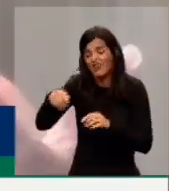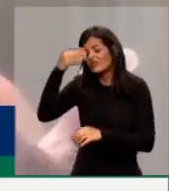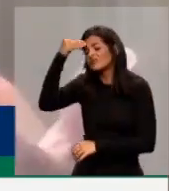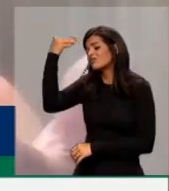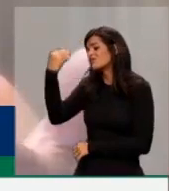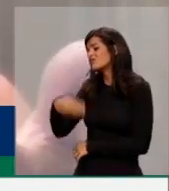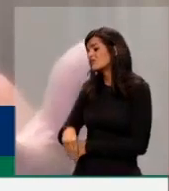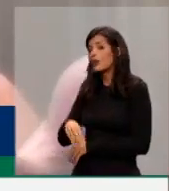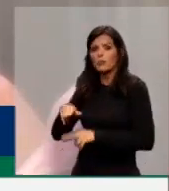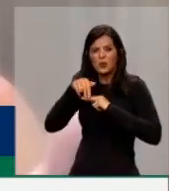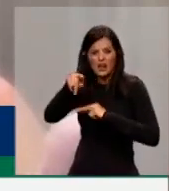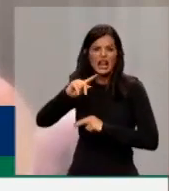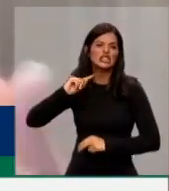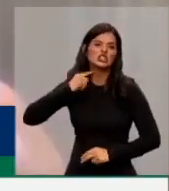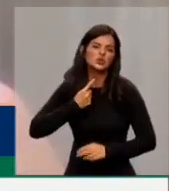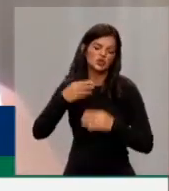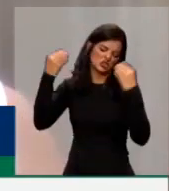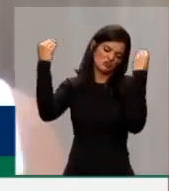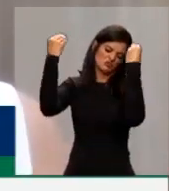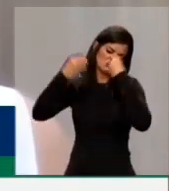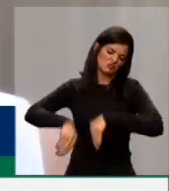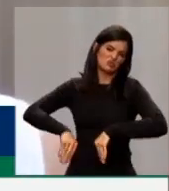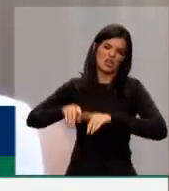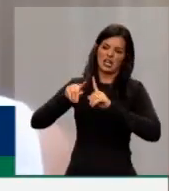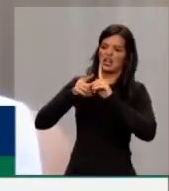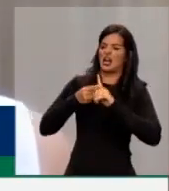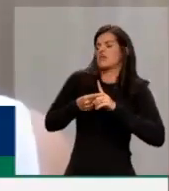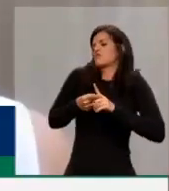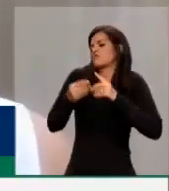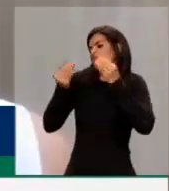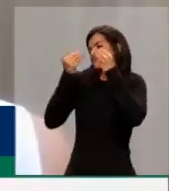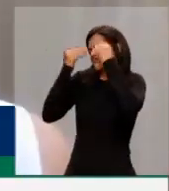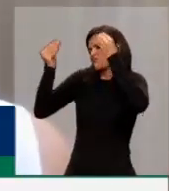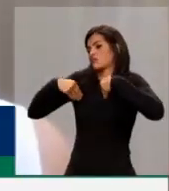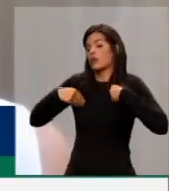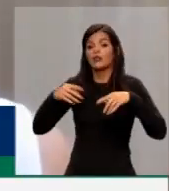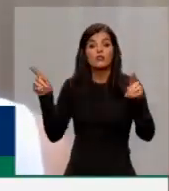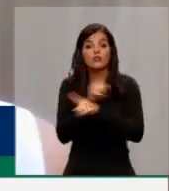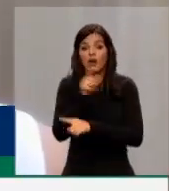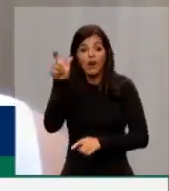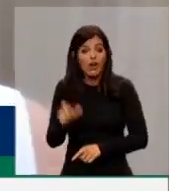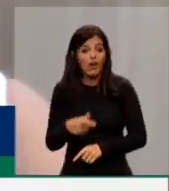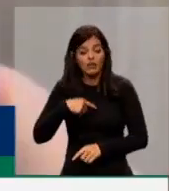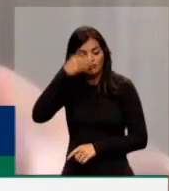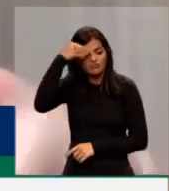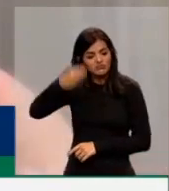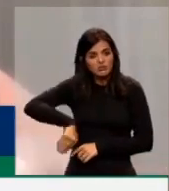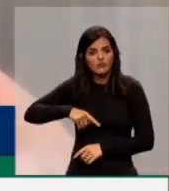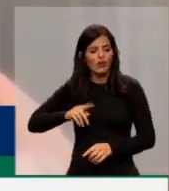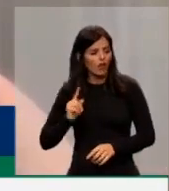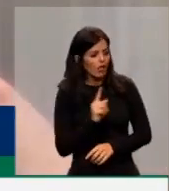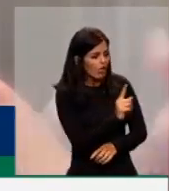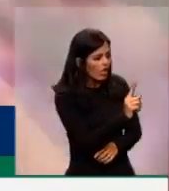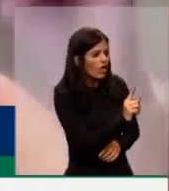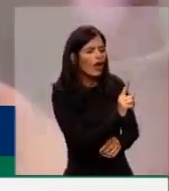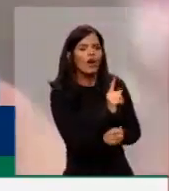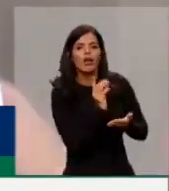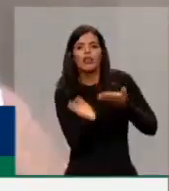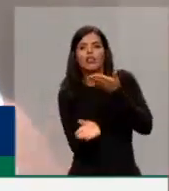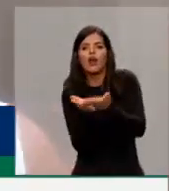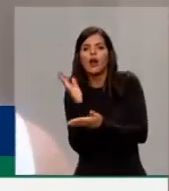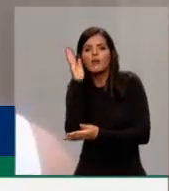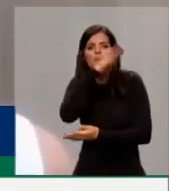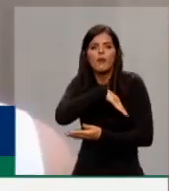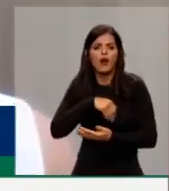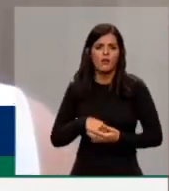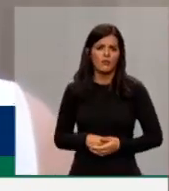relapsa, suja, não cuida da gravidez. Ela não vai porque chega lá e é maltratada. Alguém bota um espéculo de coisa que nem se